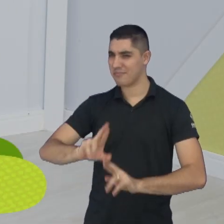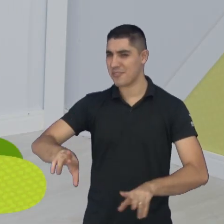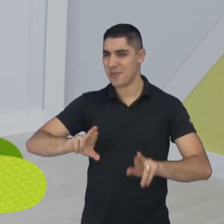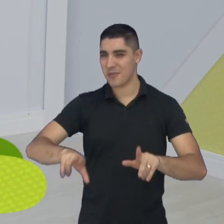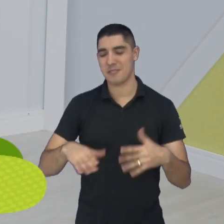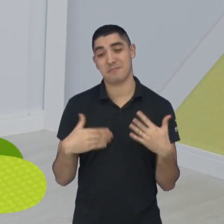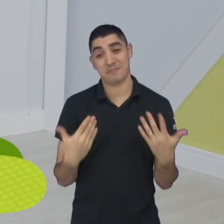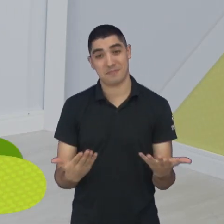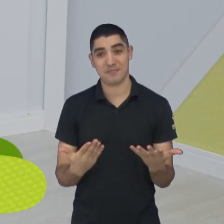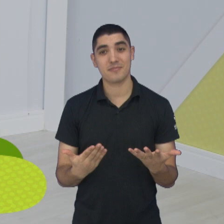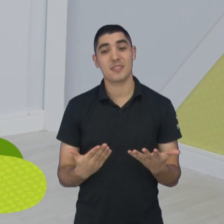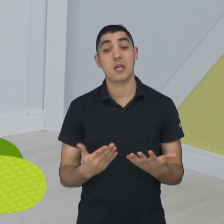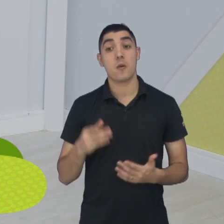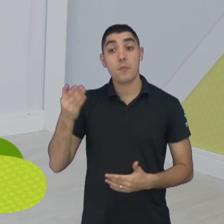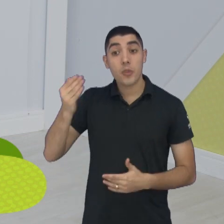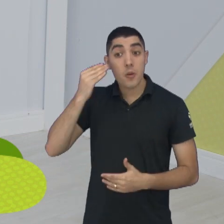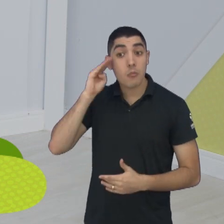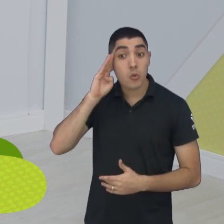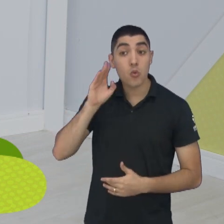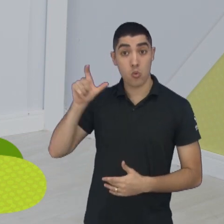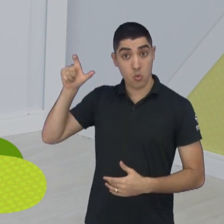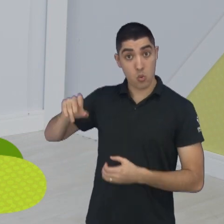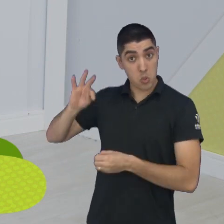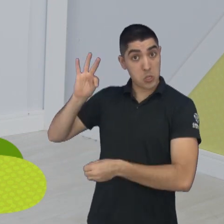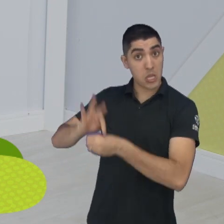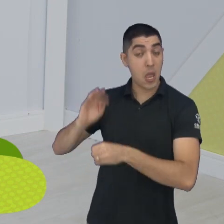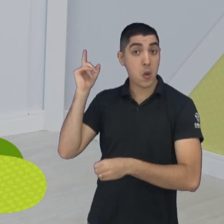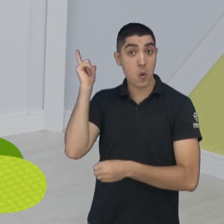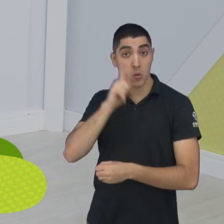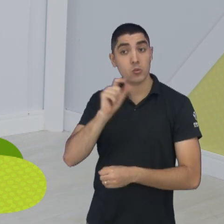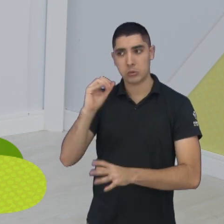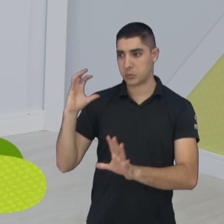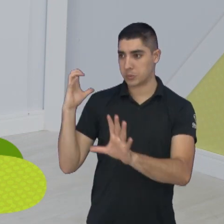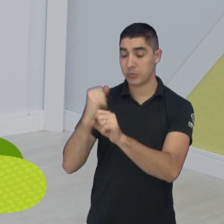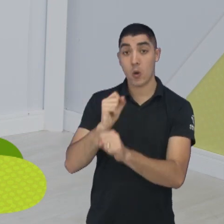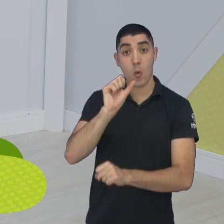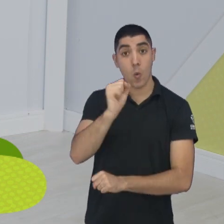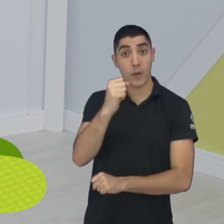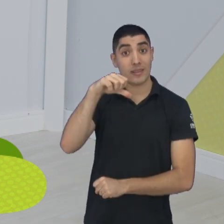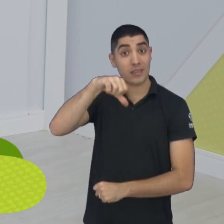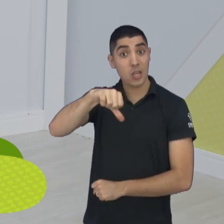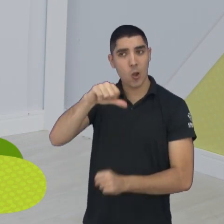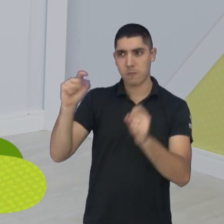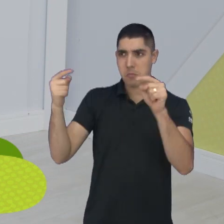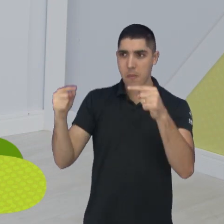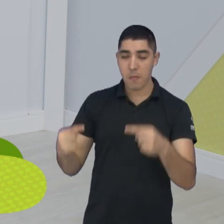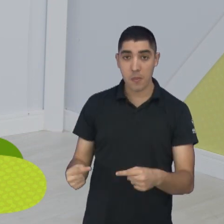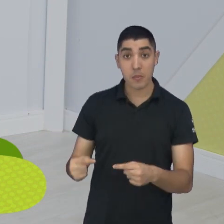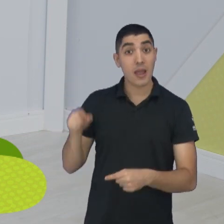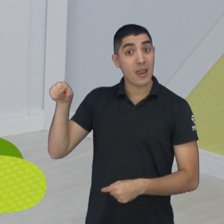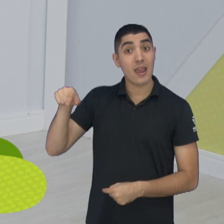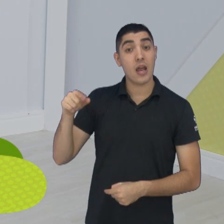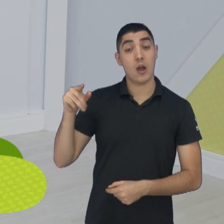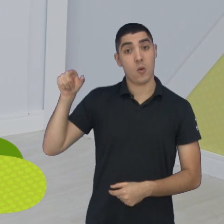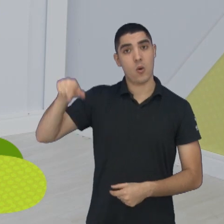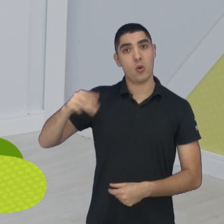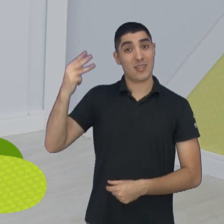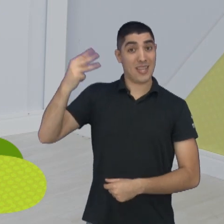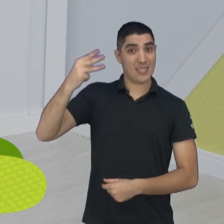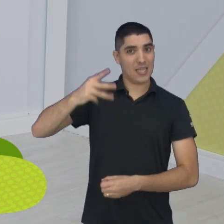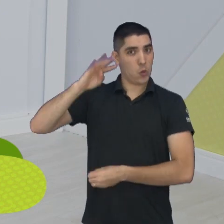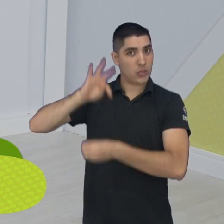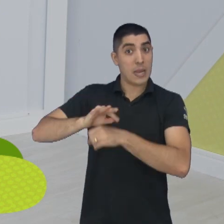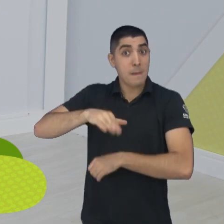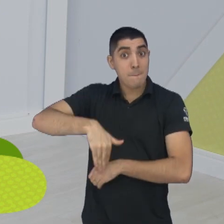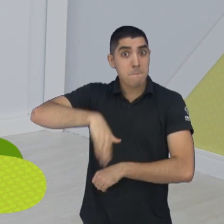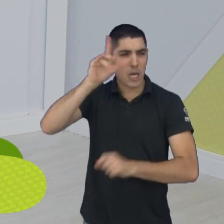da Série A2. Brunão, o Ricardo Costa chegou ao seu jogo de número 89 dirigindo o São José, já é o terceiro maior técnico que dirigiu o São José,